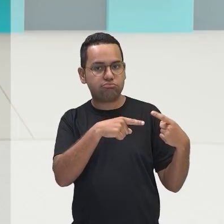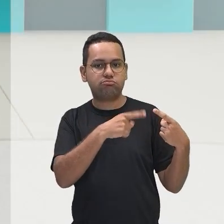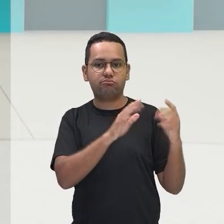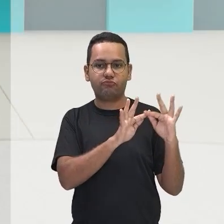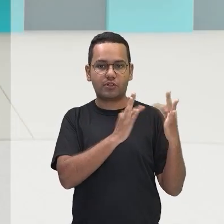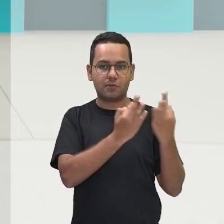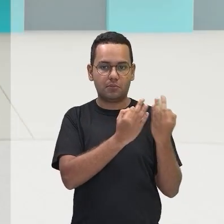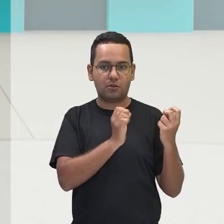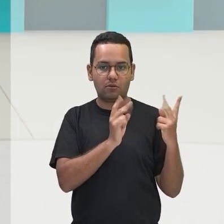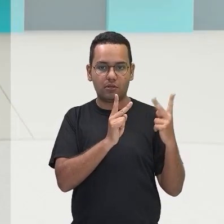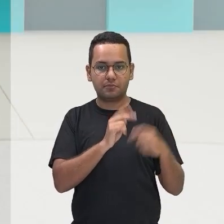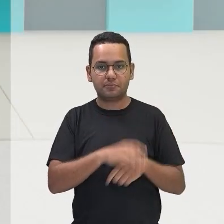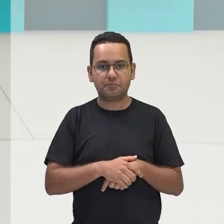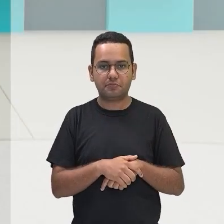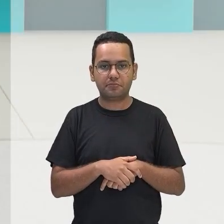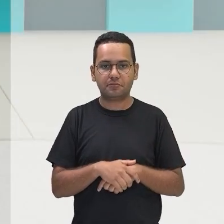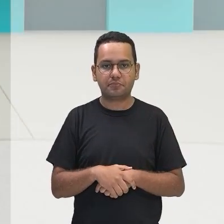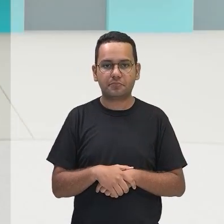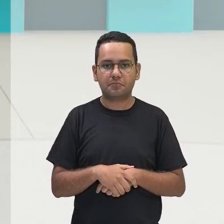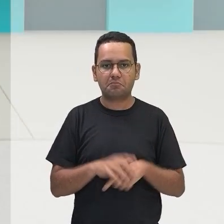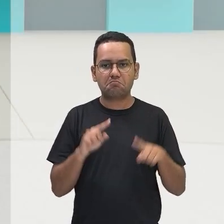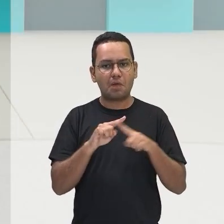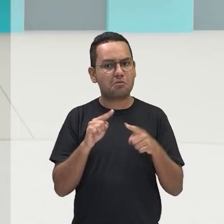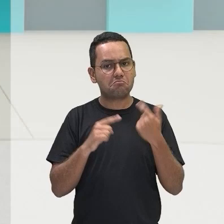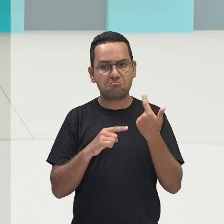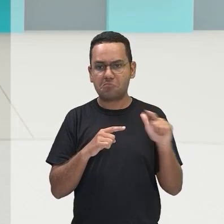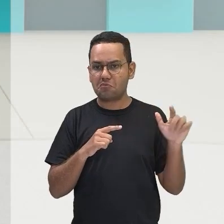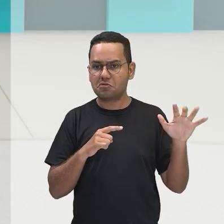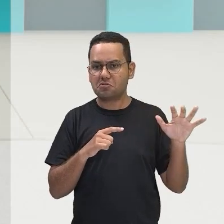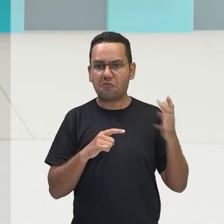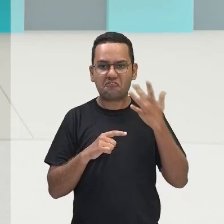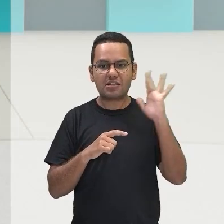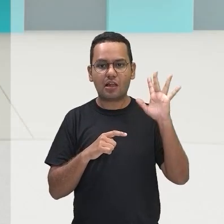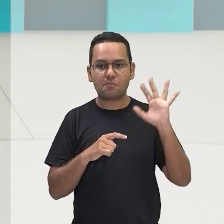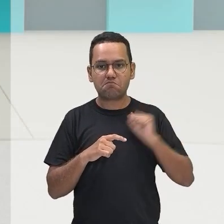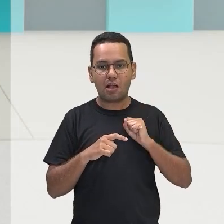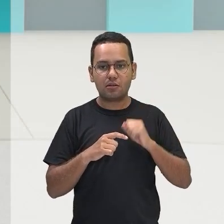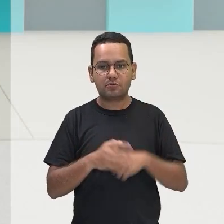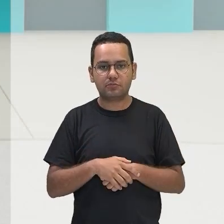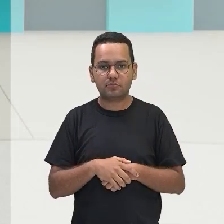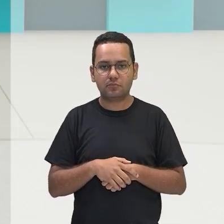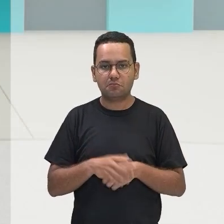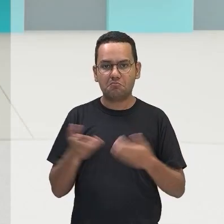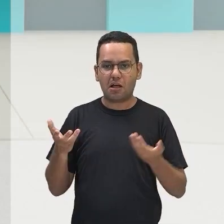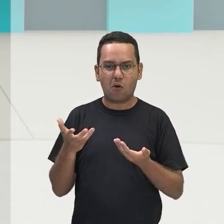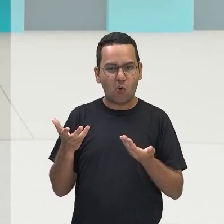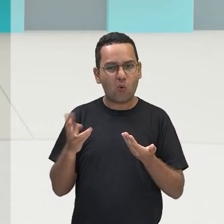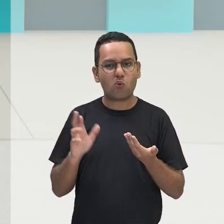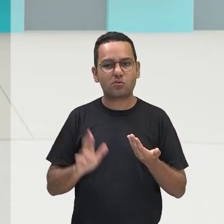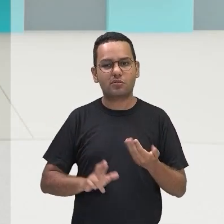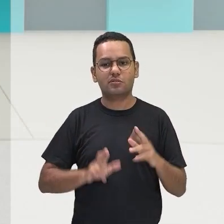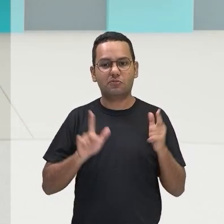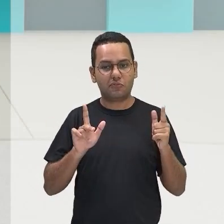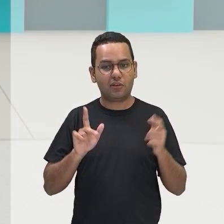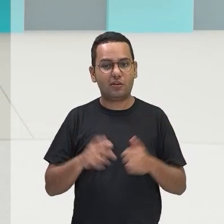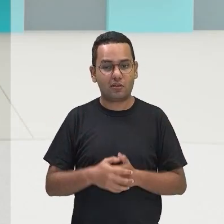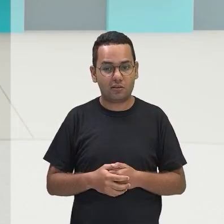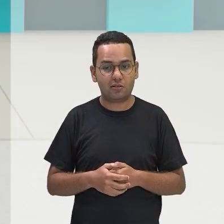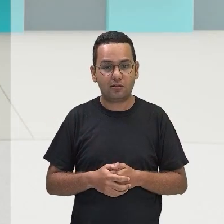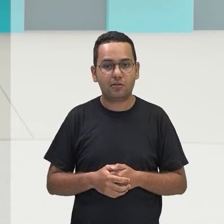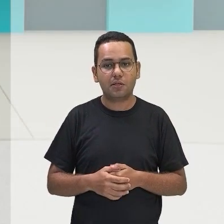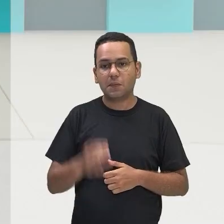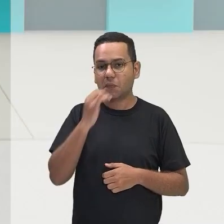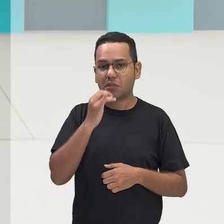né? Fora isso, a pessoa não adquiria, como o que acontece, como está aqui, né? O nível de mortalidade no mundo